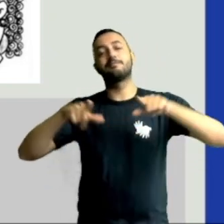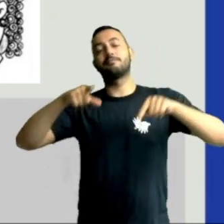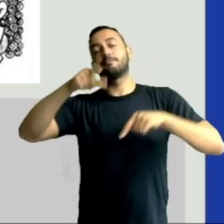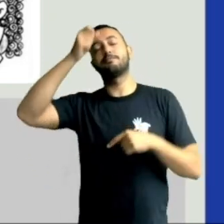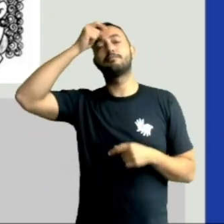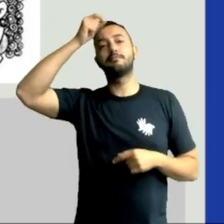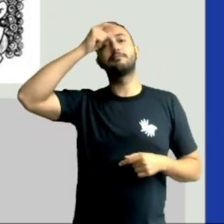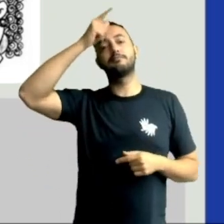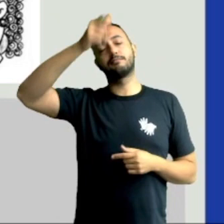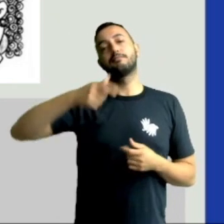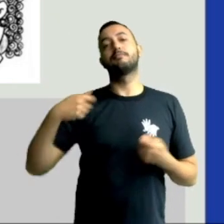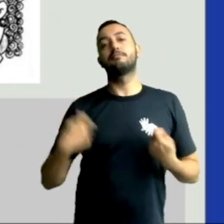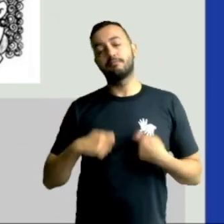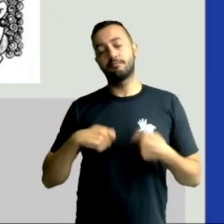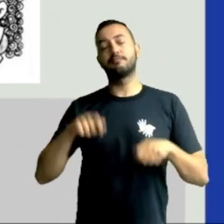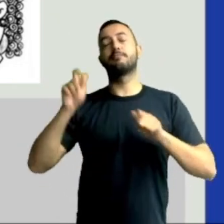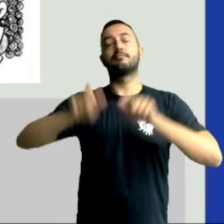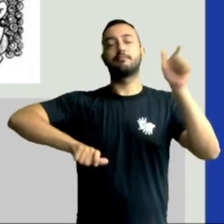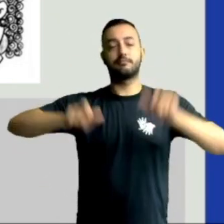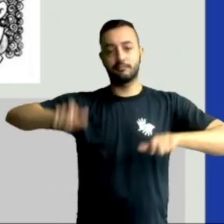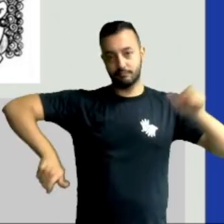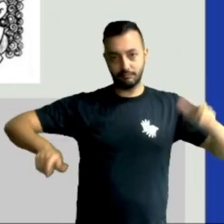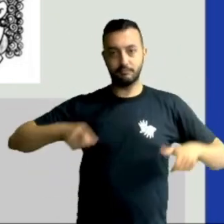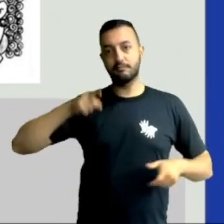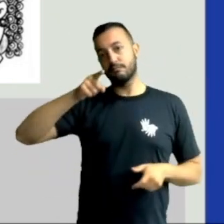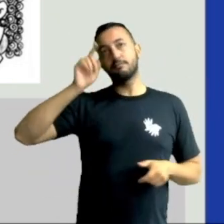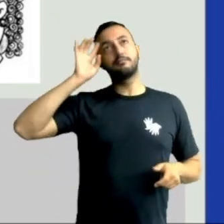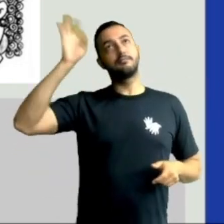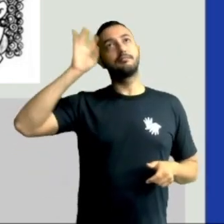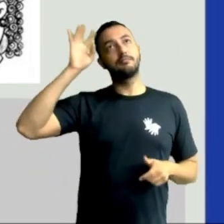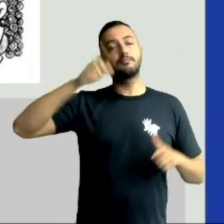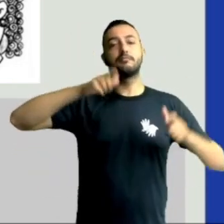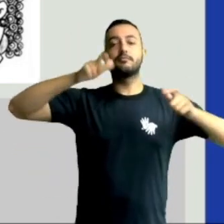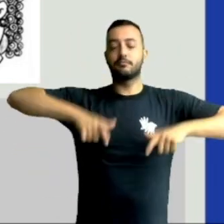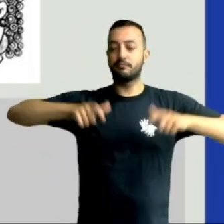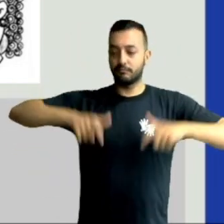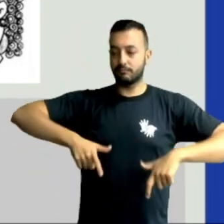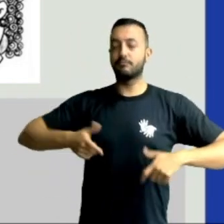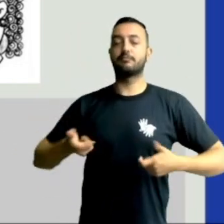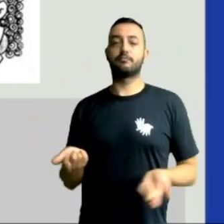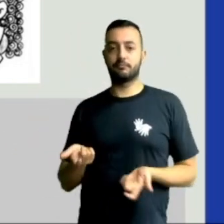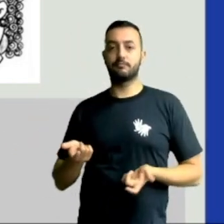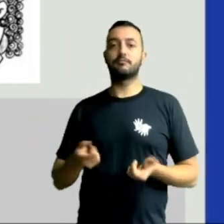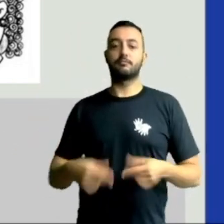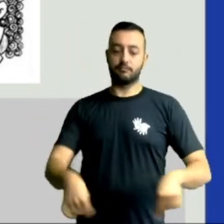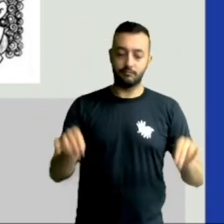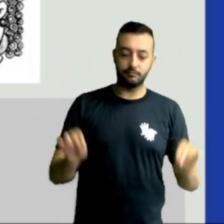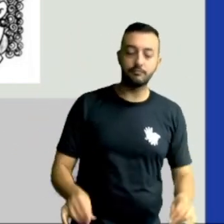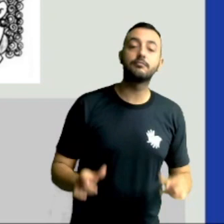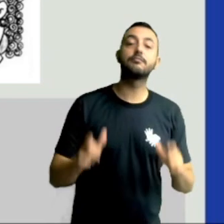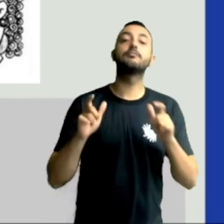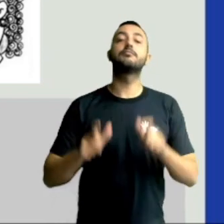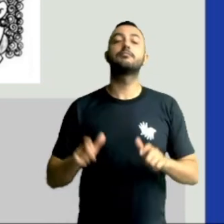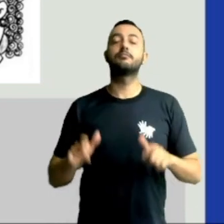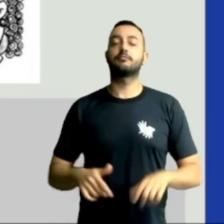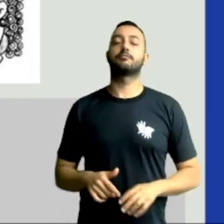conto. Então, tem que ter aí os personagens, você vai pensar aí no lugar, onde é que esse piquenique vai